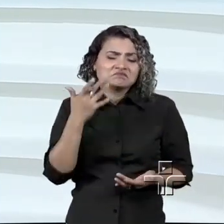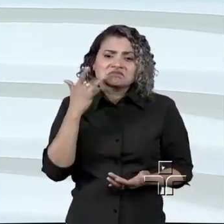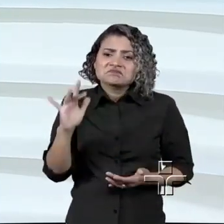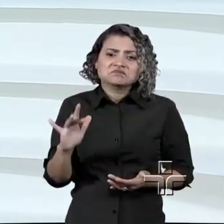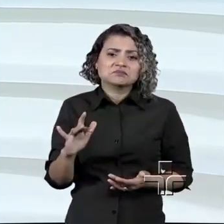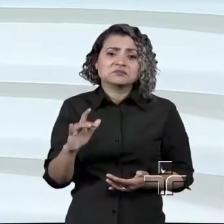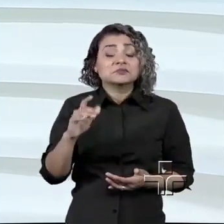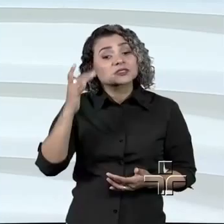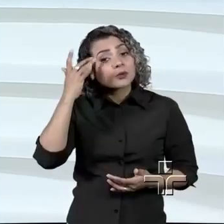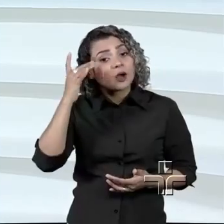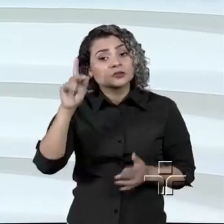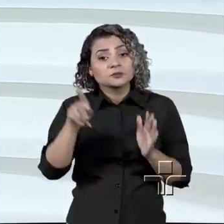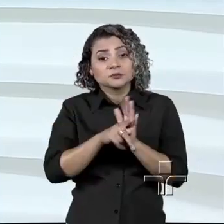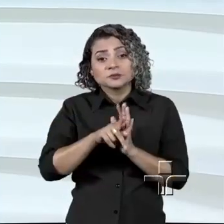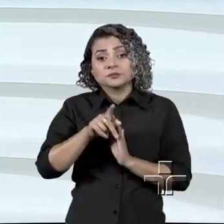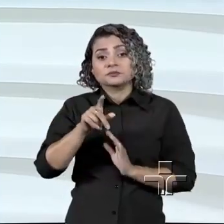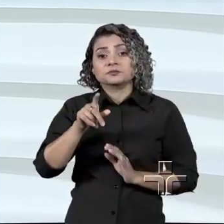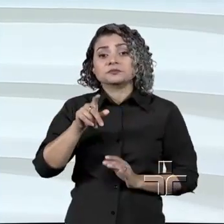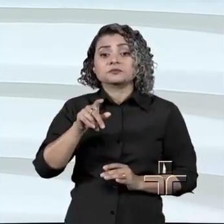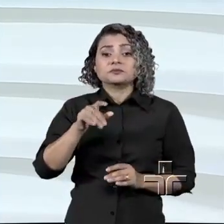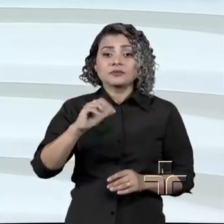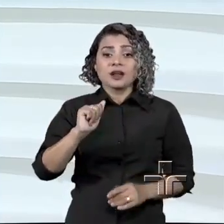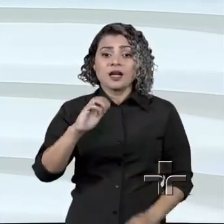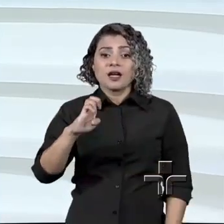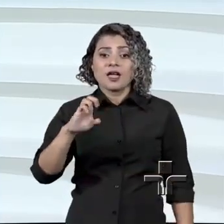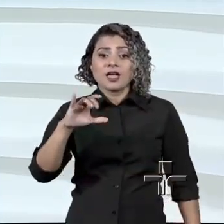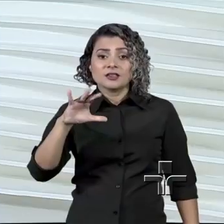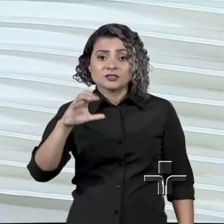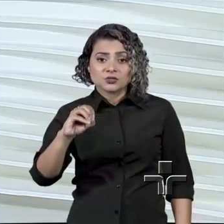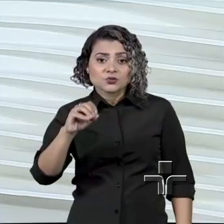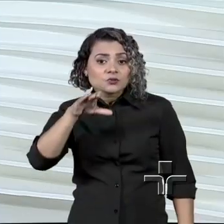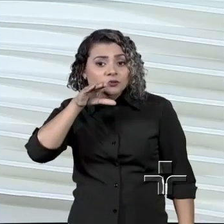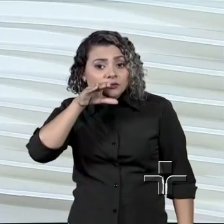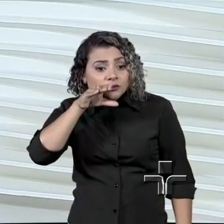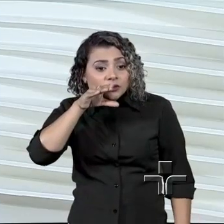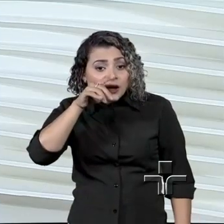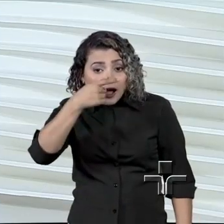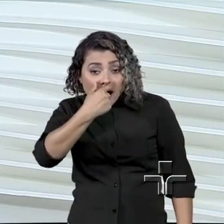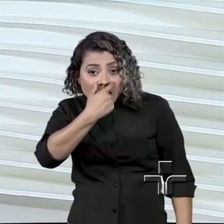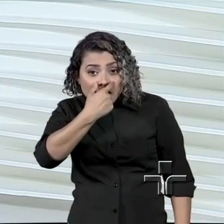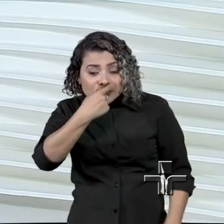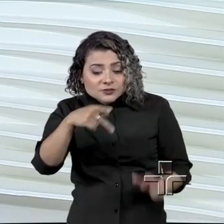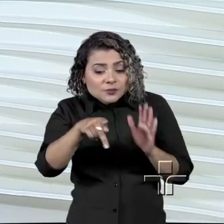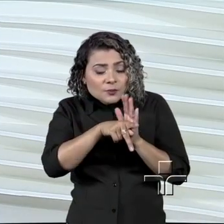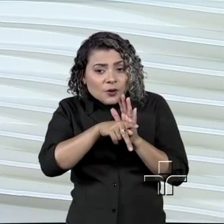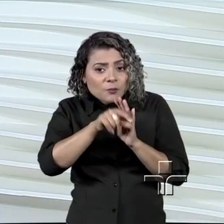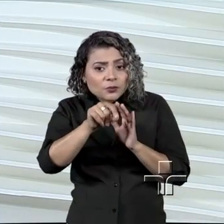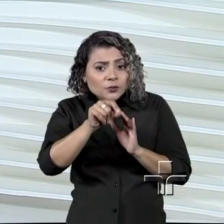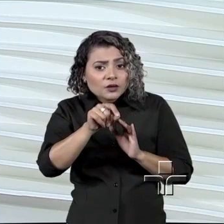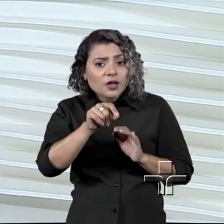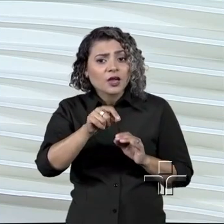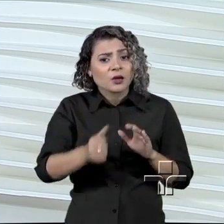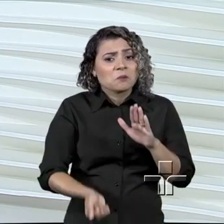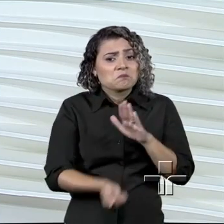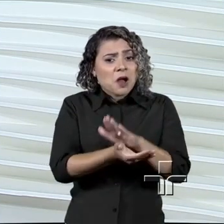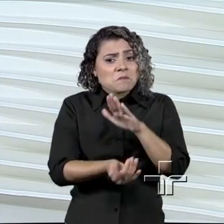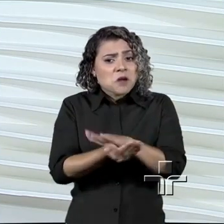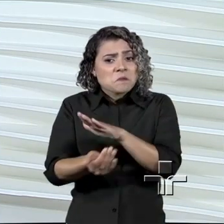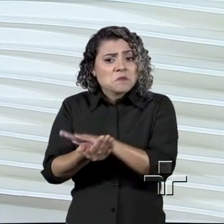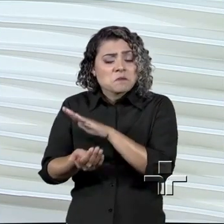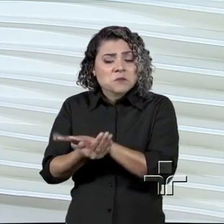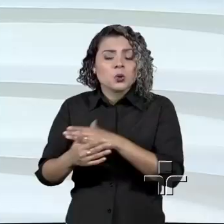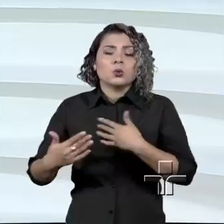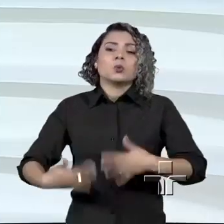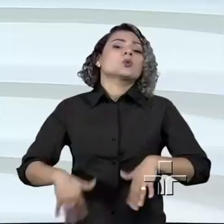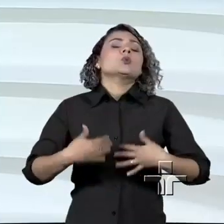caso Aécio, ele pesou. Mas, por outro lado, olha quanta corrupção o PT se